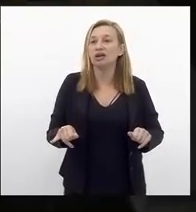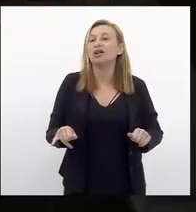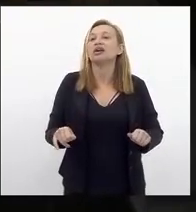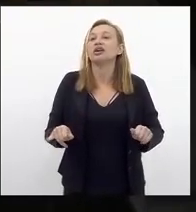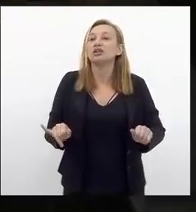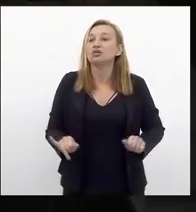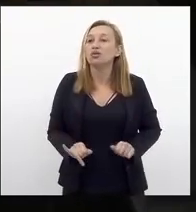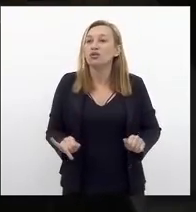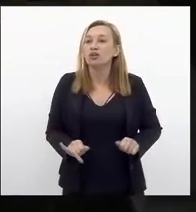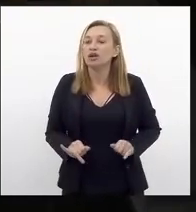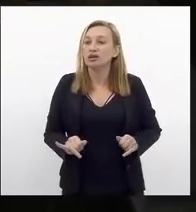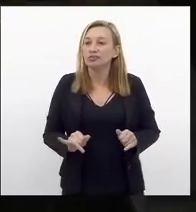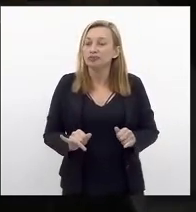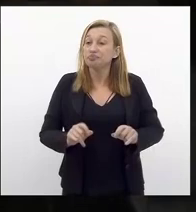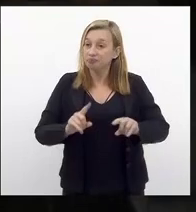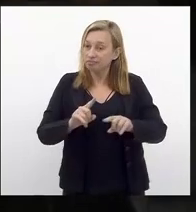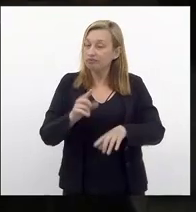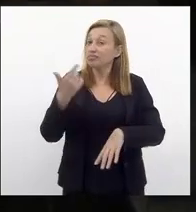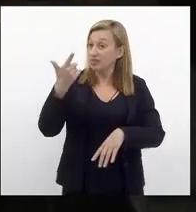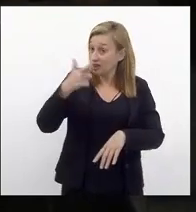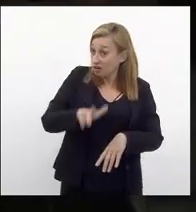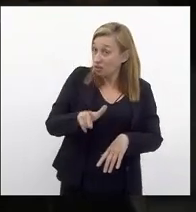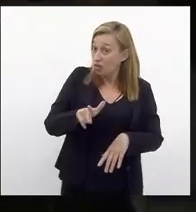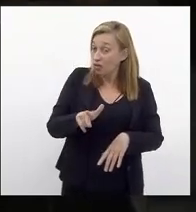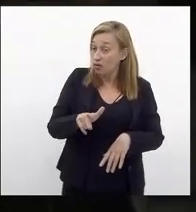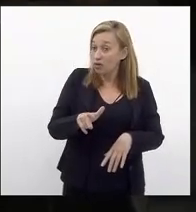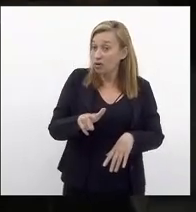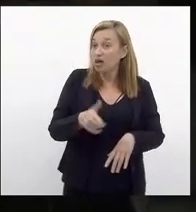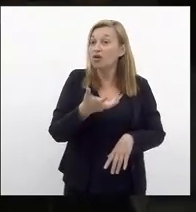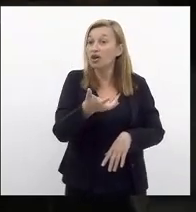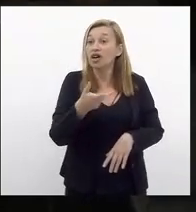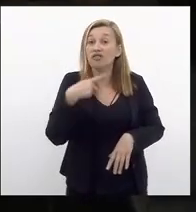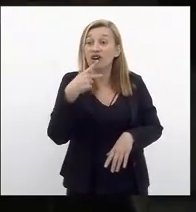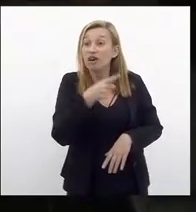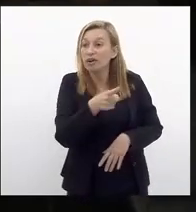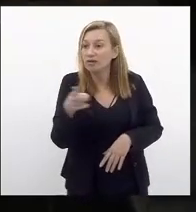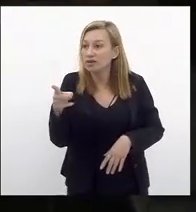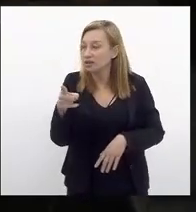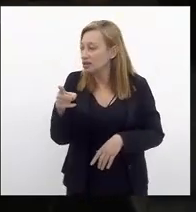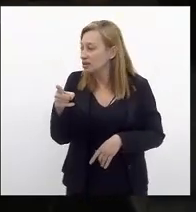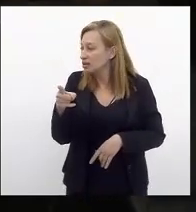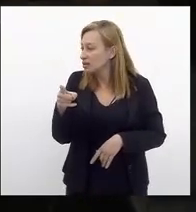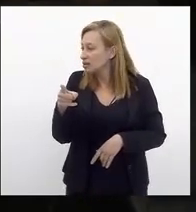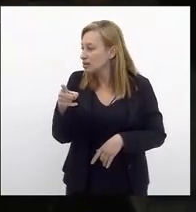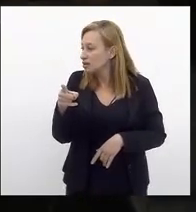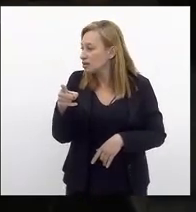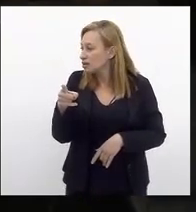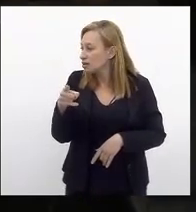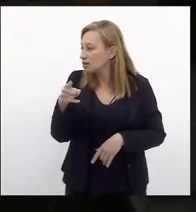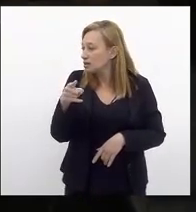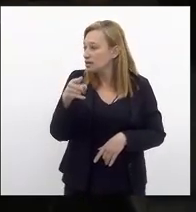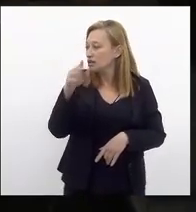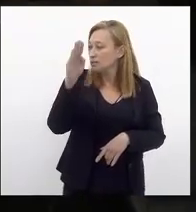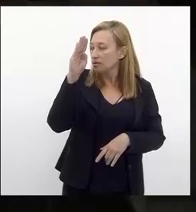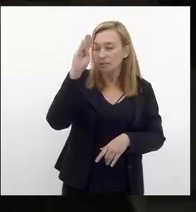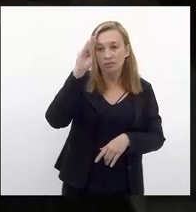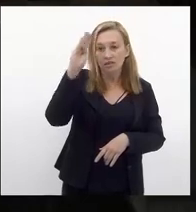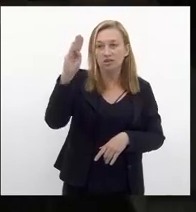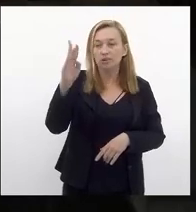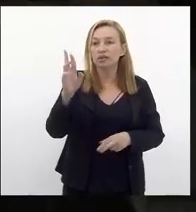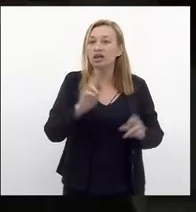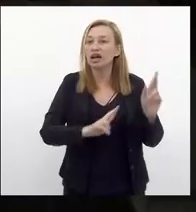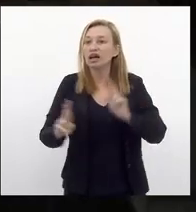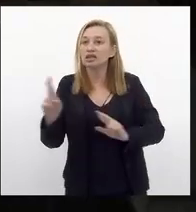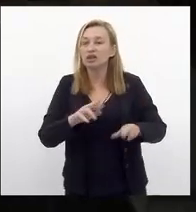agora mais uma vez eu quero falar para vocês principalmente em relação ao